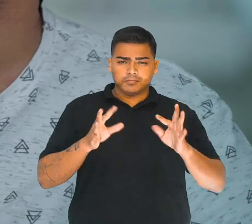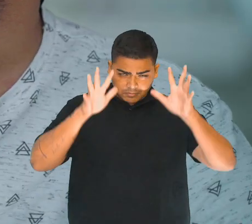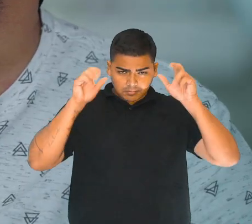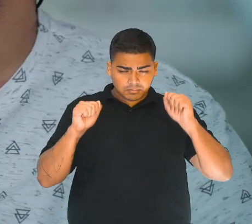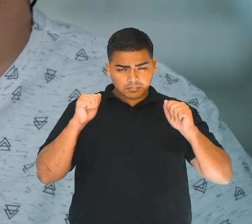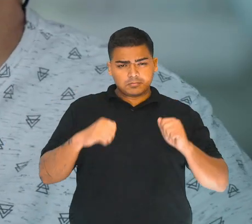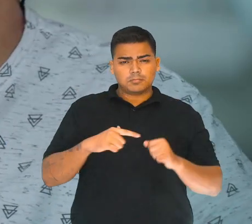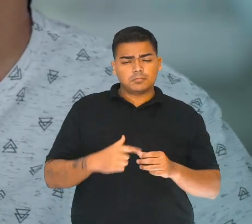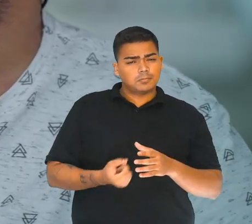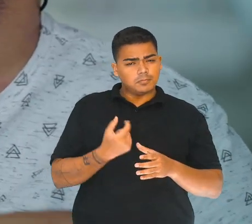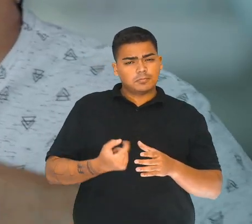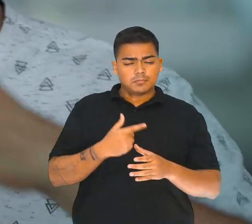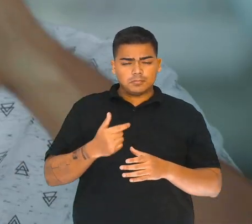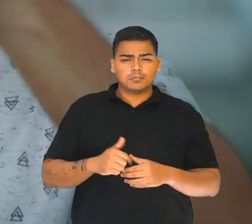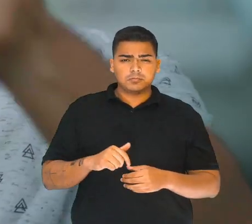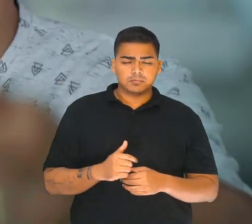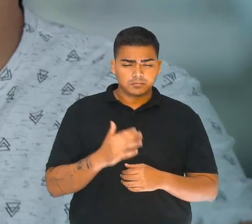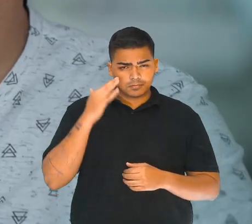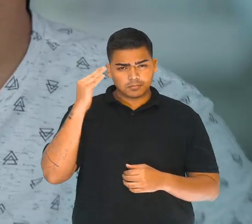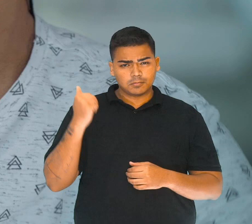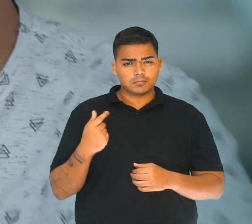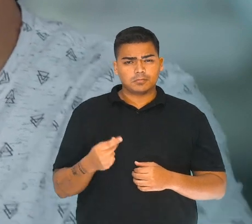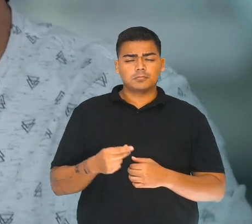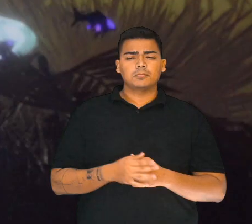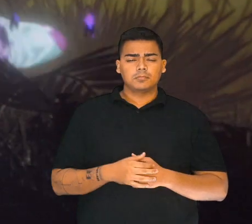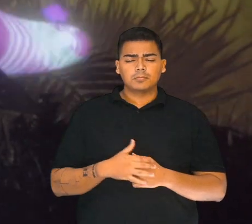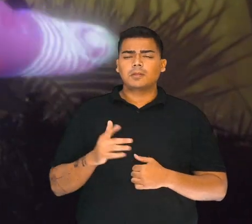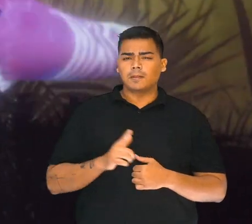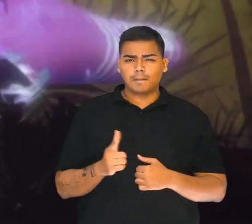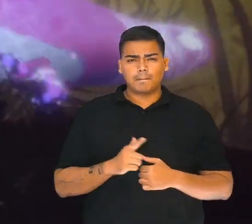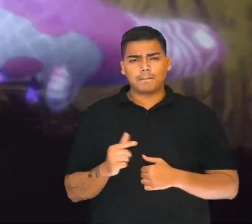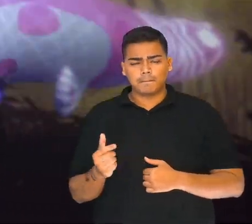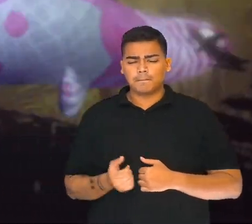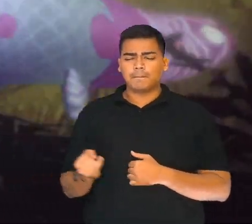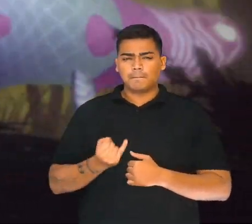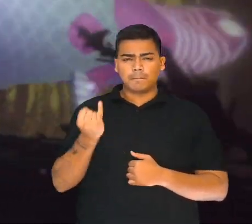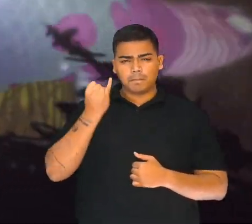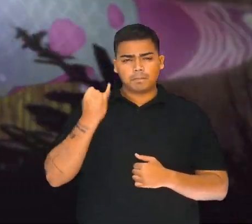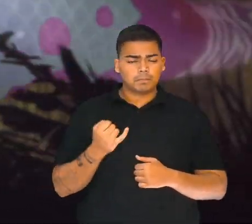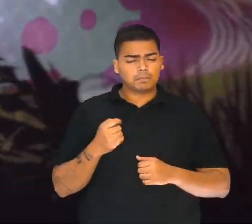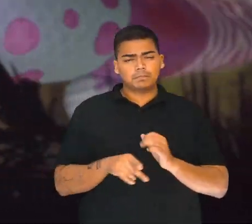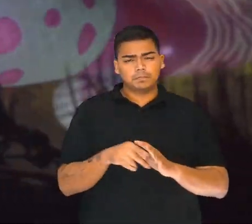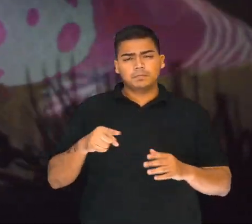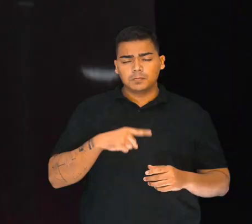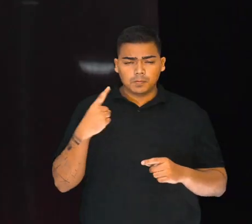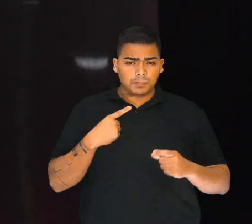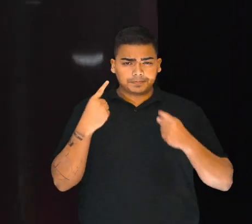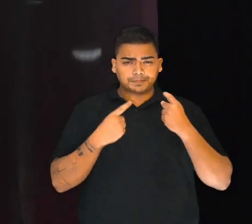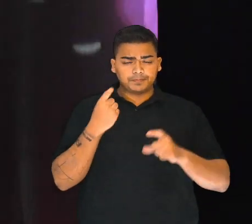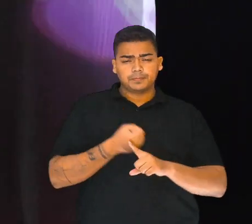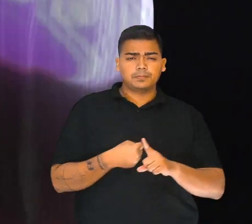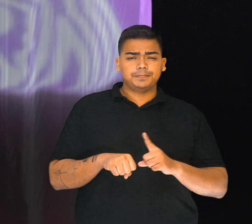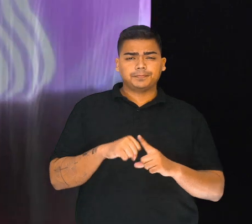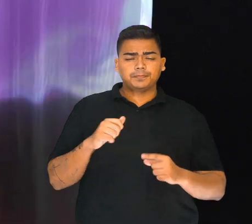Manaus, que tem hoje, startup, Jaraqui Valley e da UFAM, é muito parte dessa nossa preocupação que a